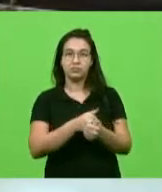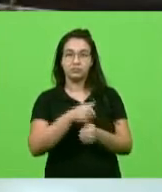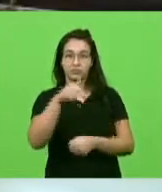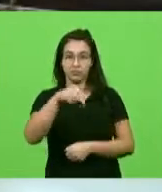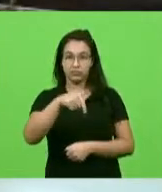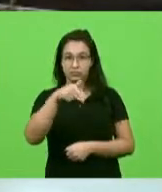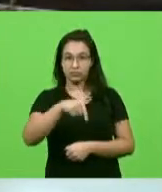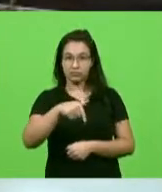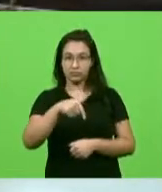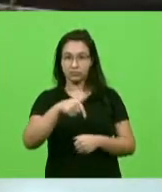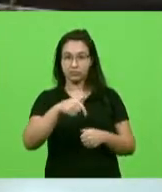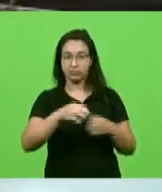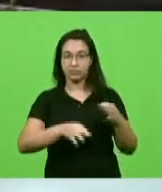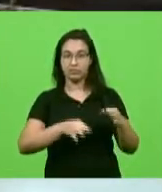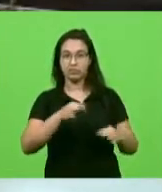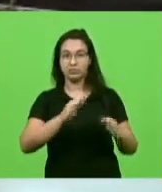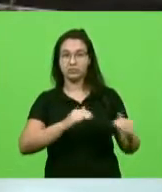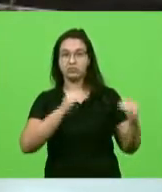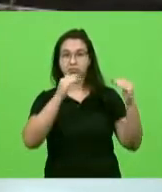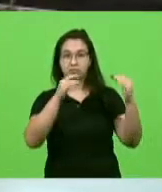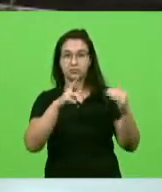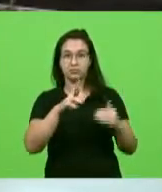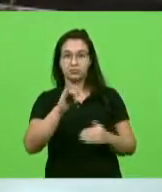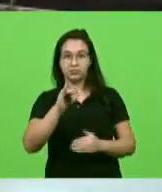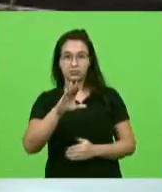deste tribunal, desembargador Ricardo Esler,